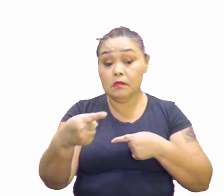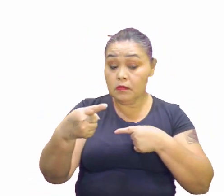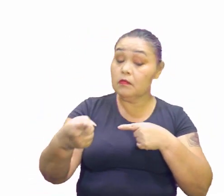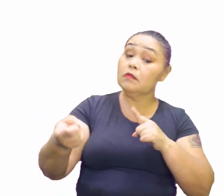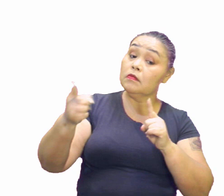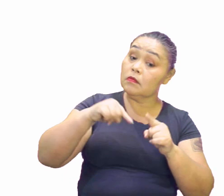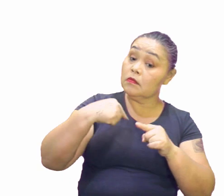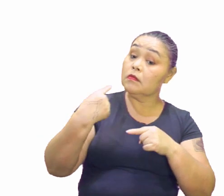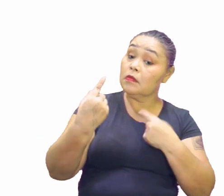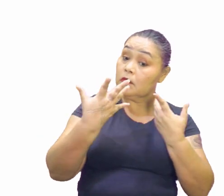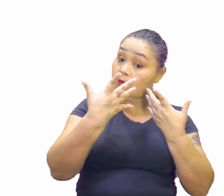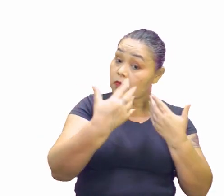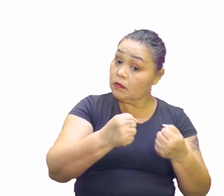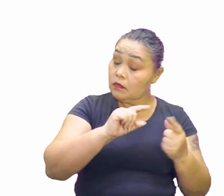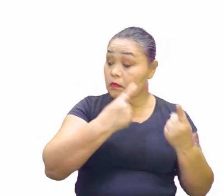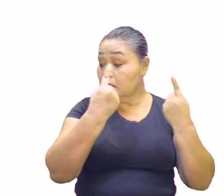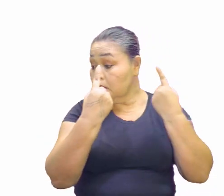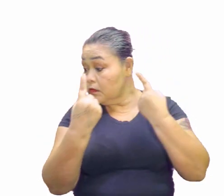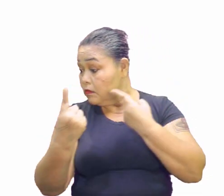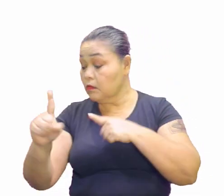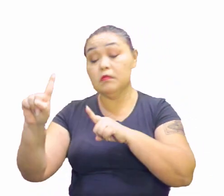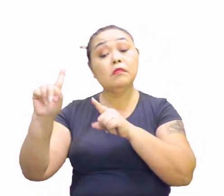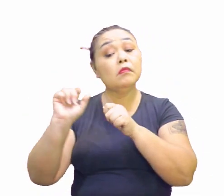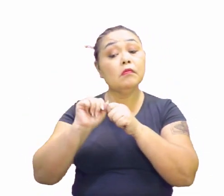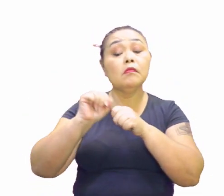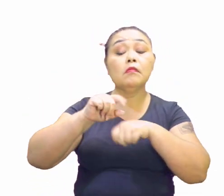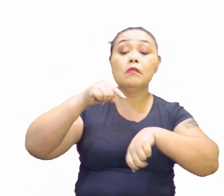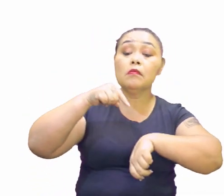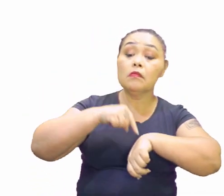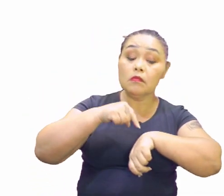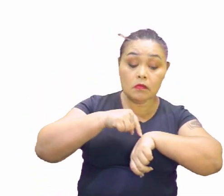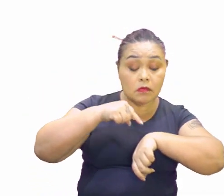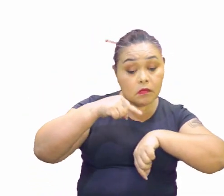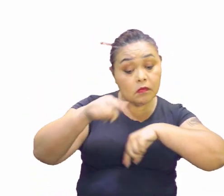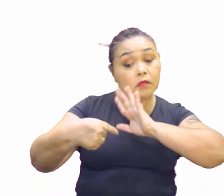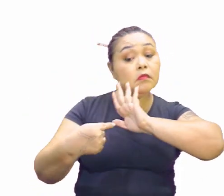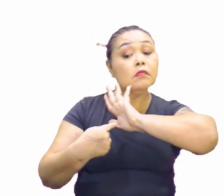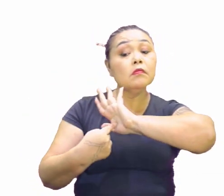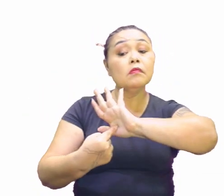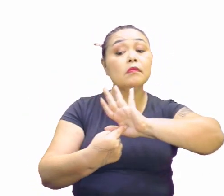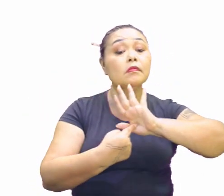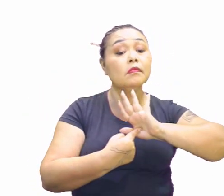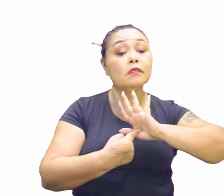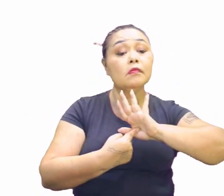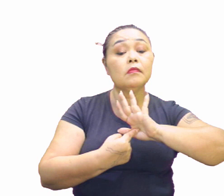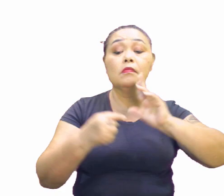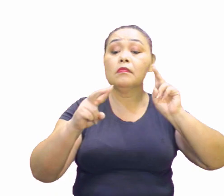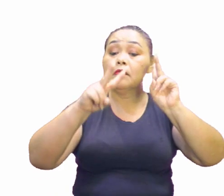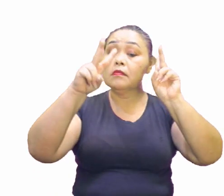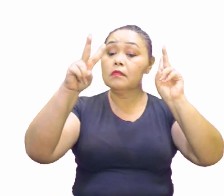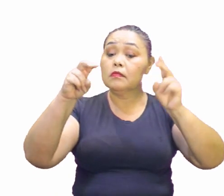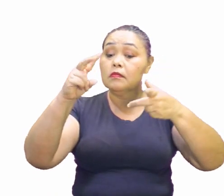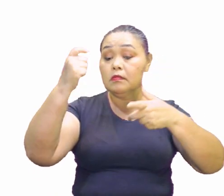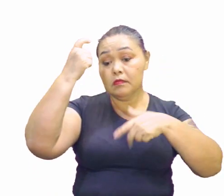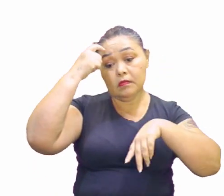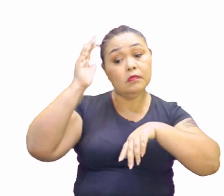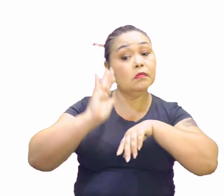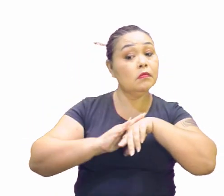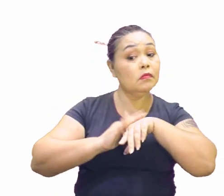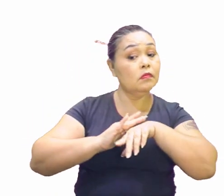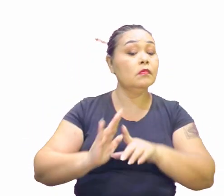e contra, tudo dentro no momento que você vai apresentar o seu texto, a sua